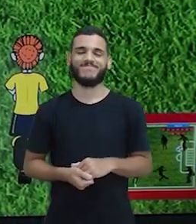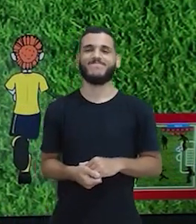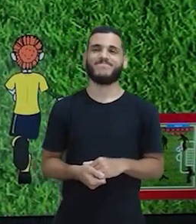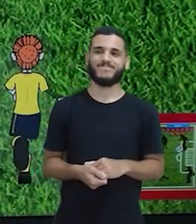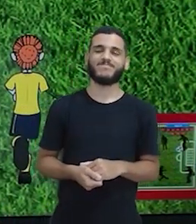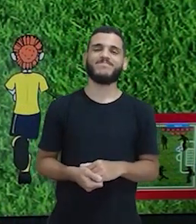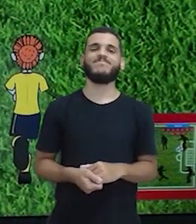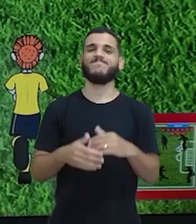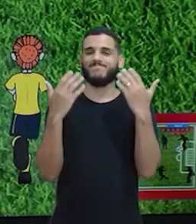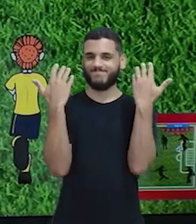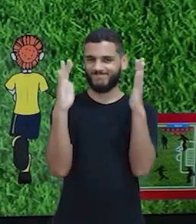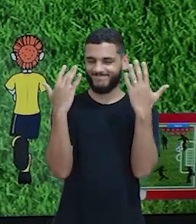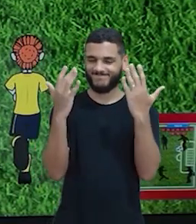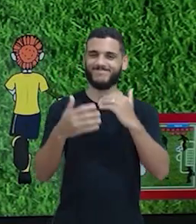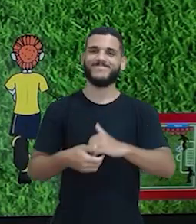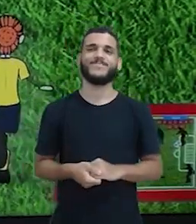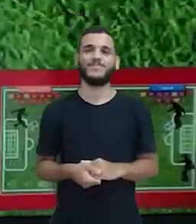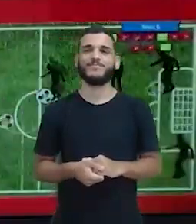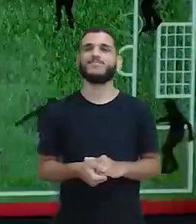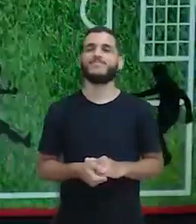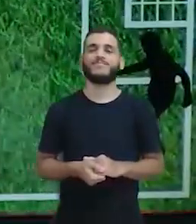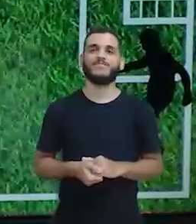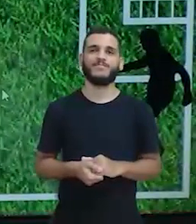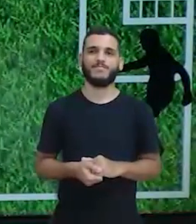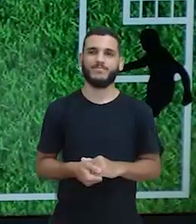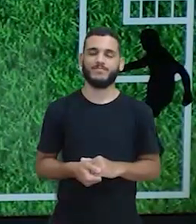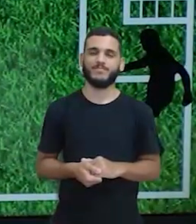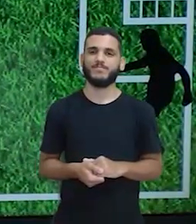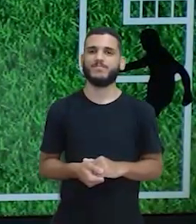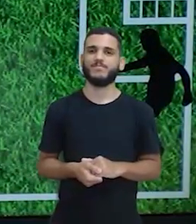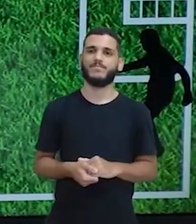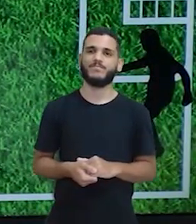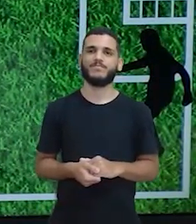show de bola vamos ver aqui andar bolinha para Ricardinho